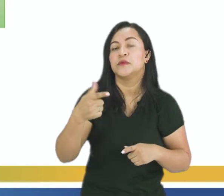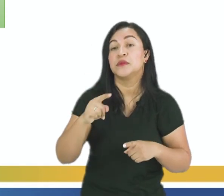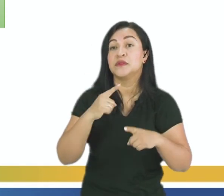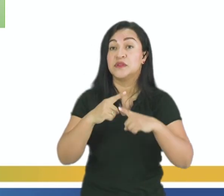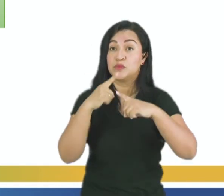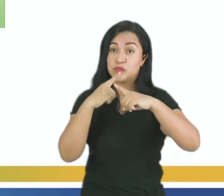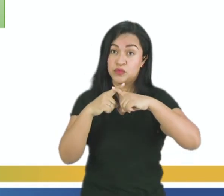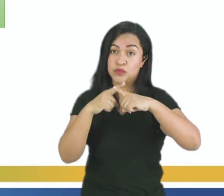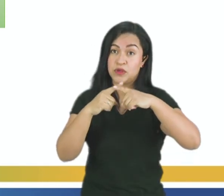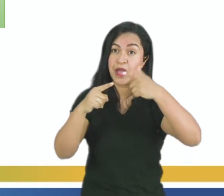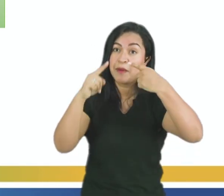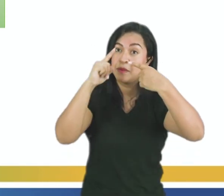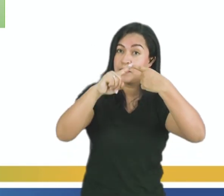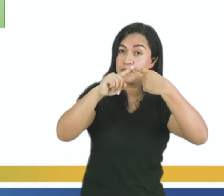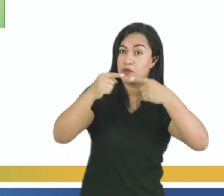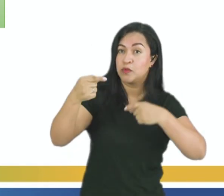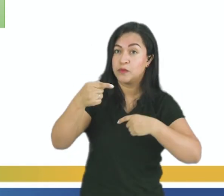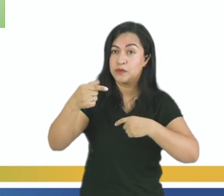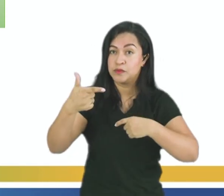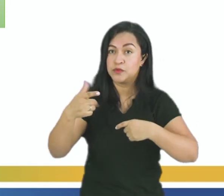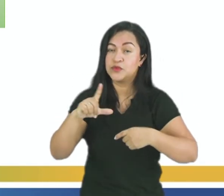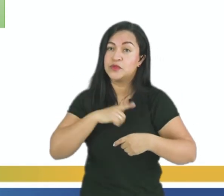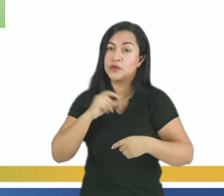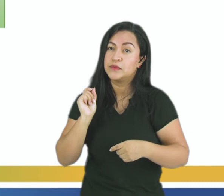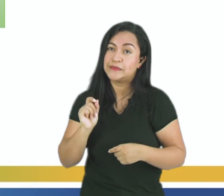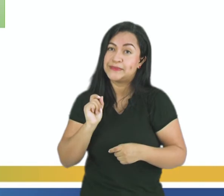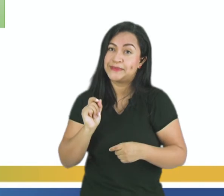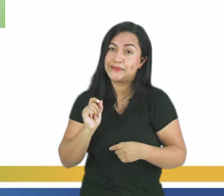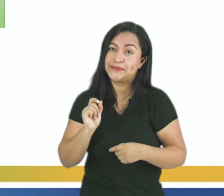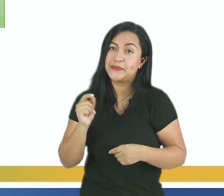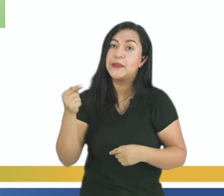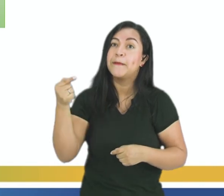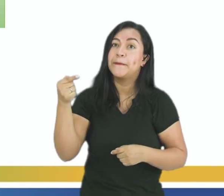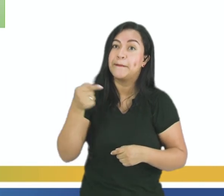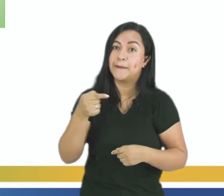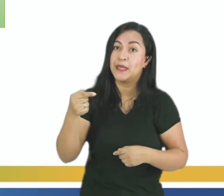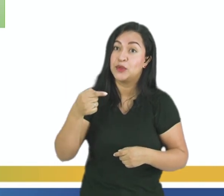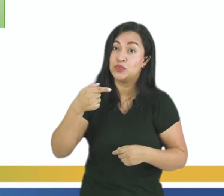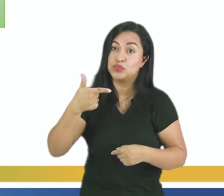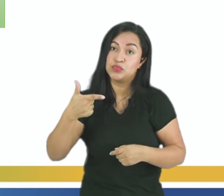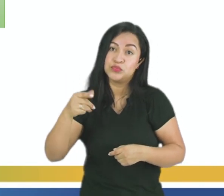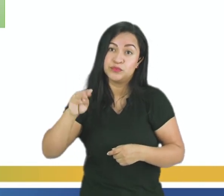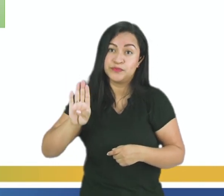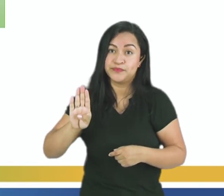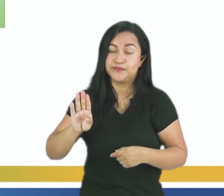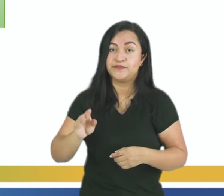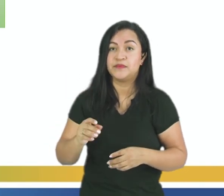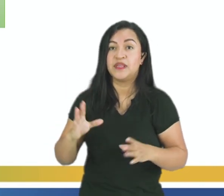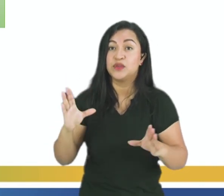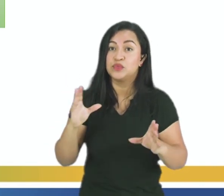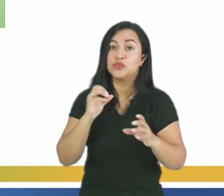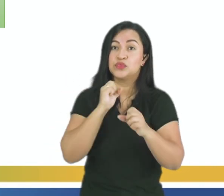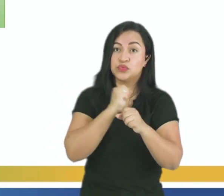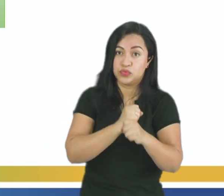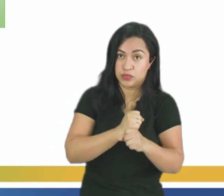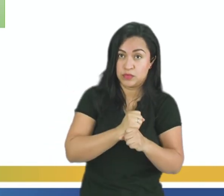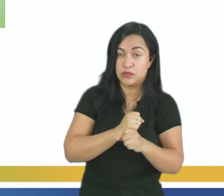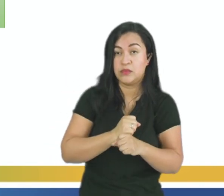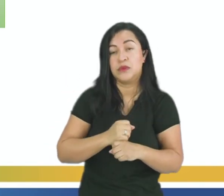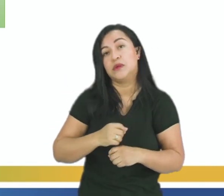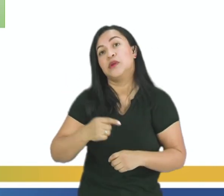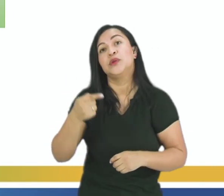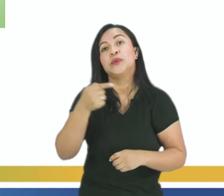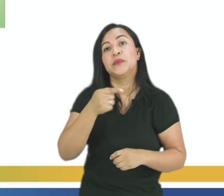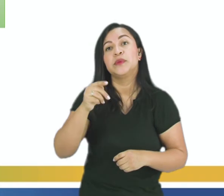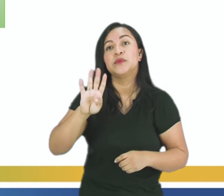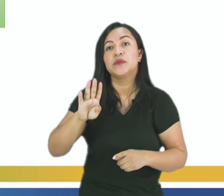a primeira equação por menos 2, nós teremos aí menos 2b. E somando menos 2b com mais 2b